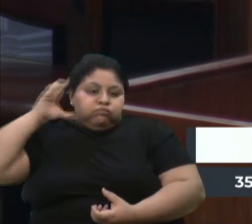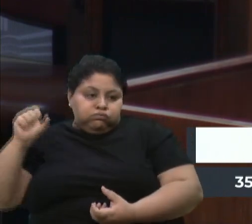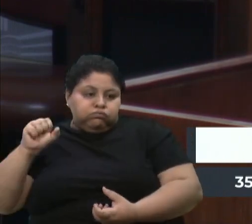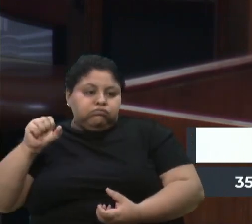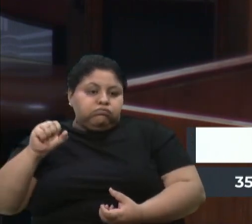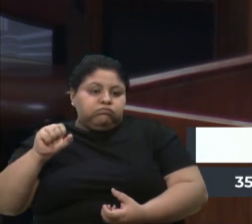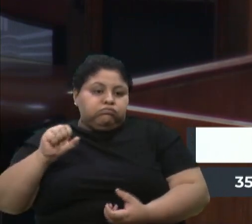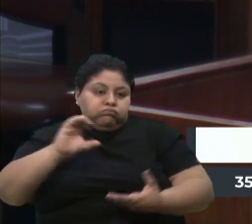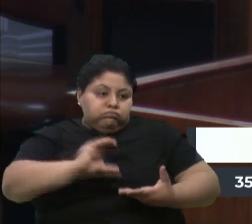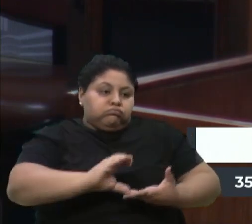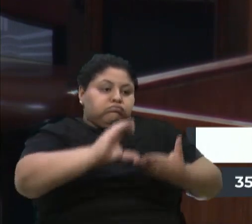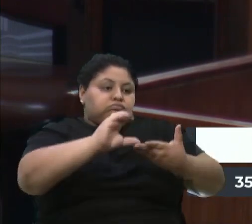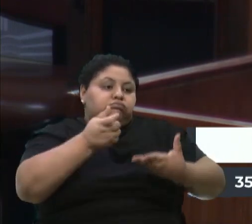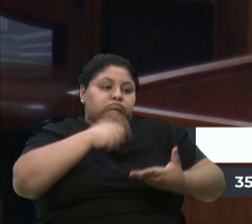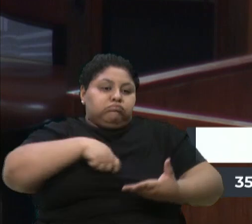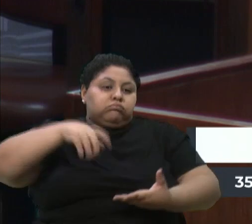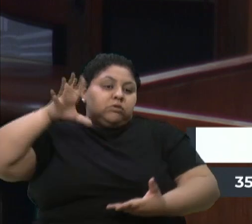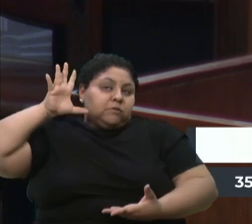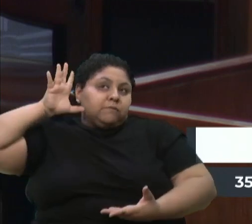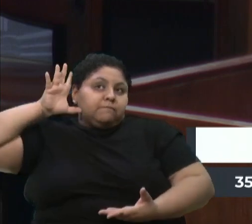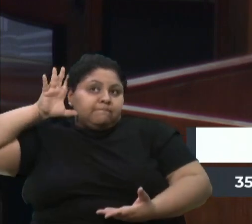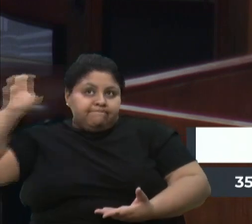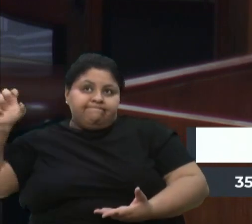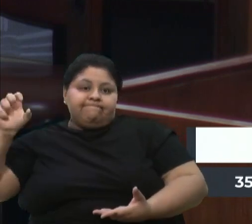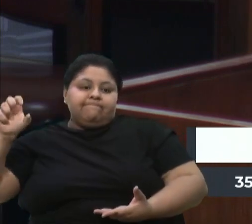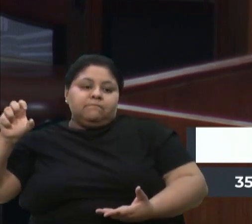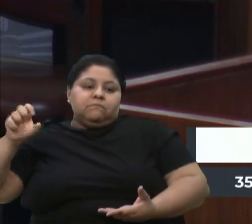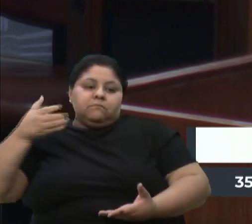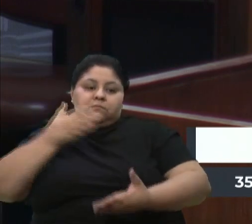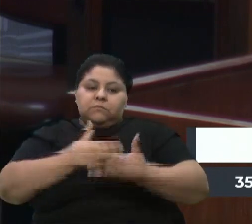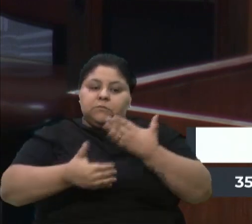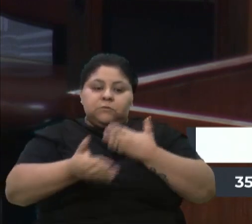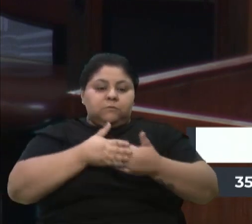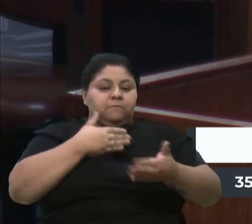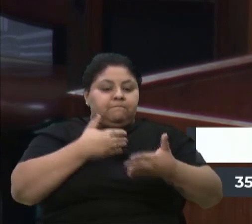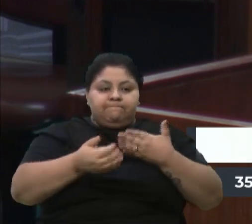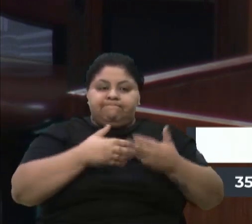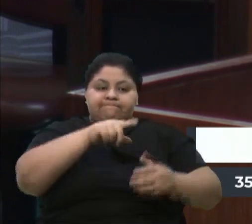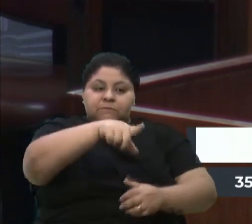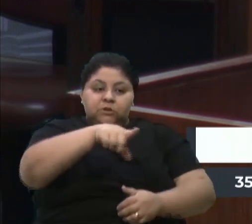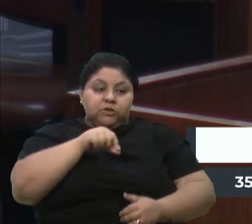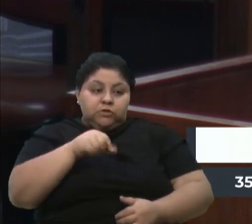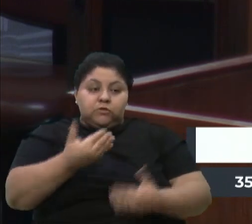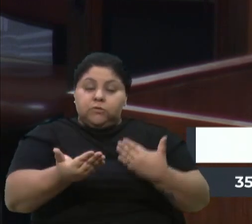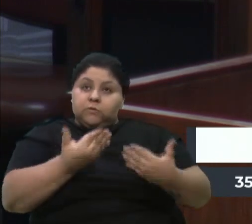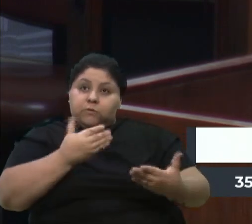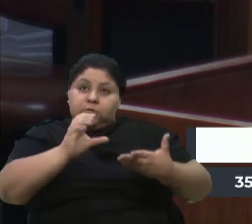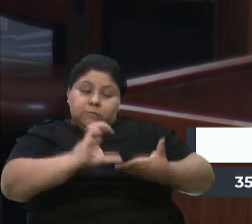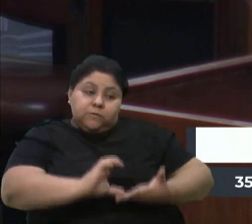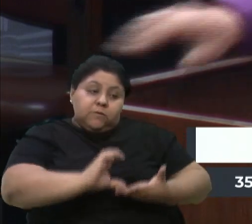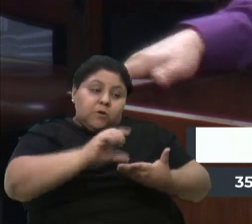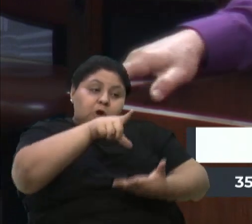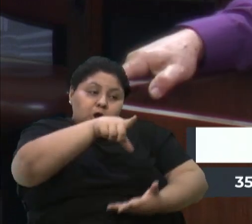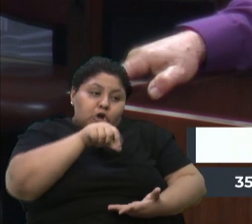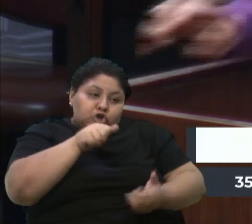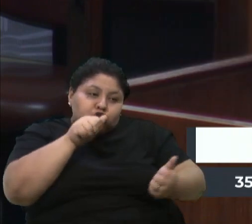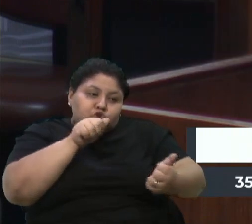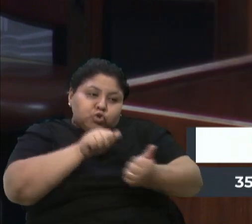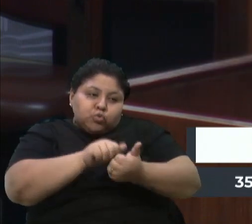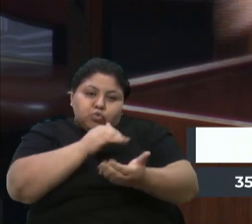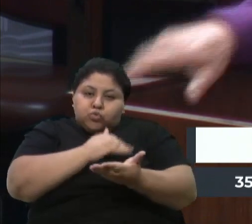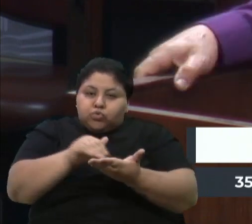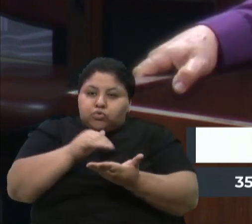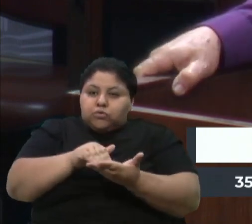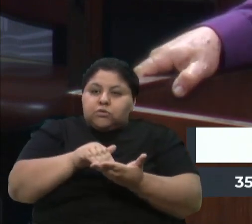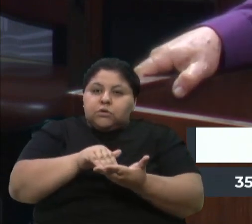As minhas emendas contemplavam que toda e qualquer decisão duvidosa, o Conselho decide junto com o secretário e